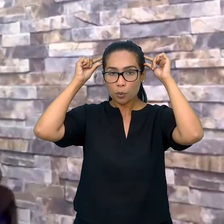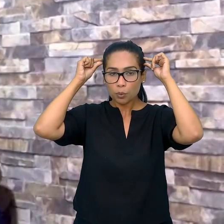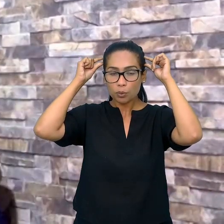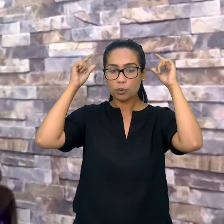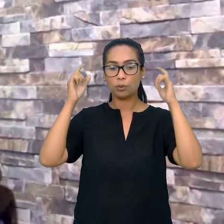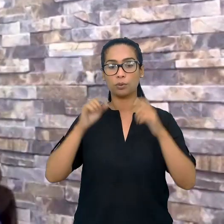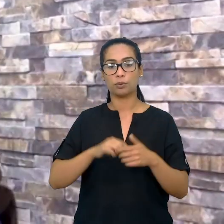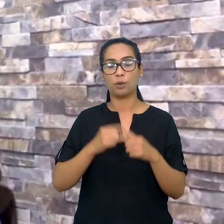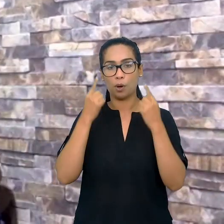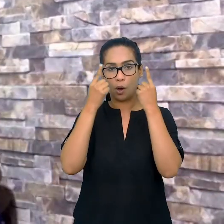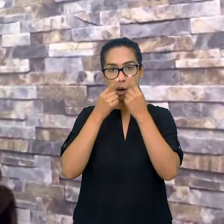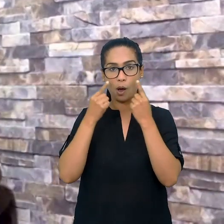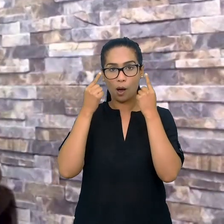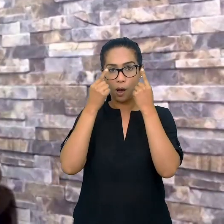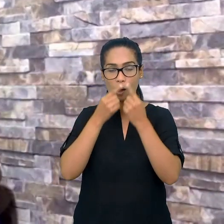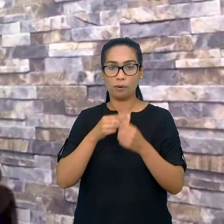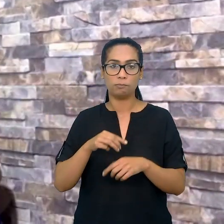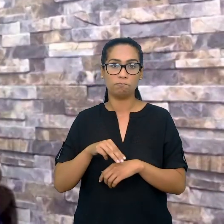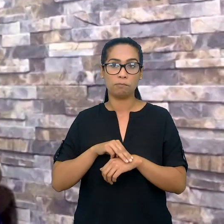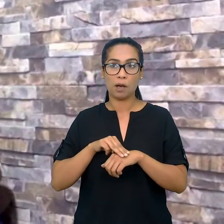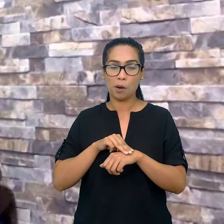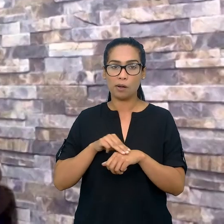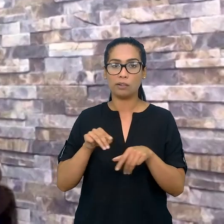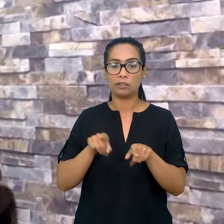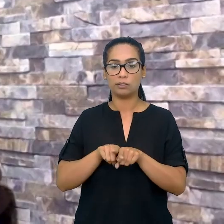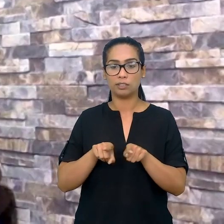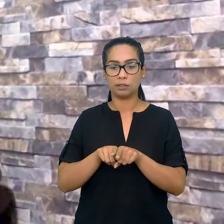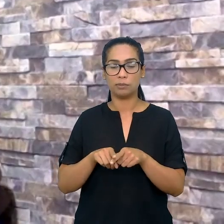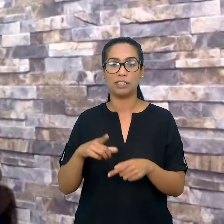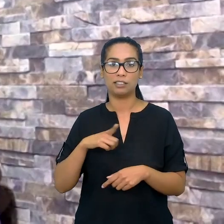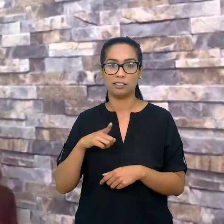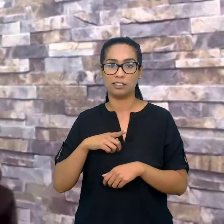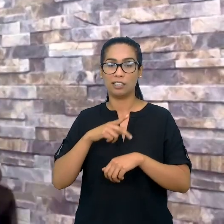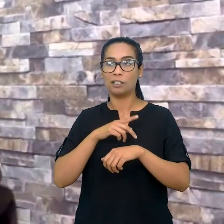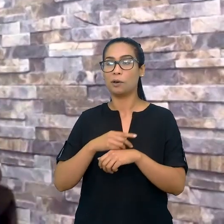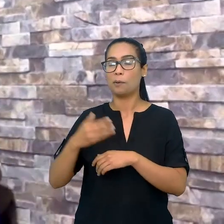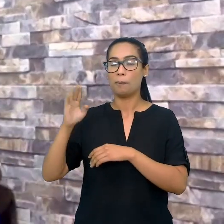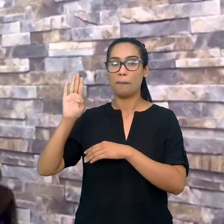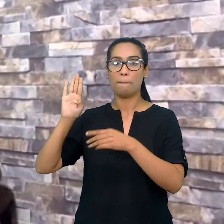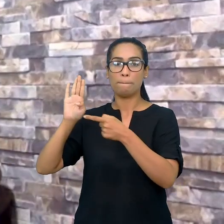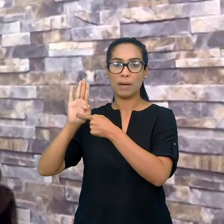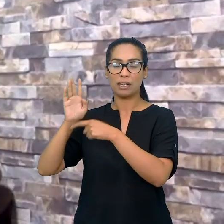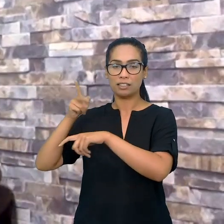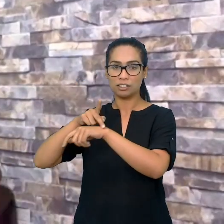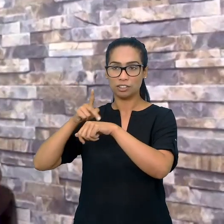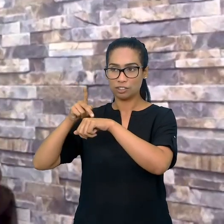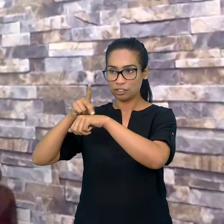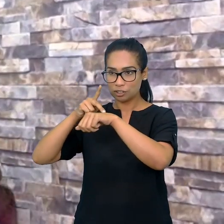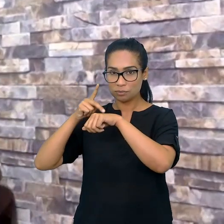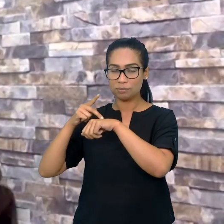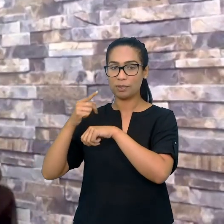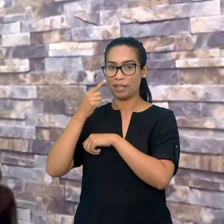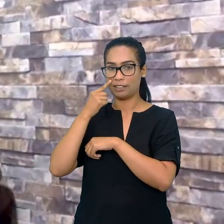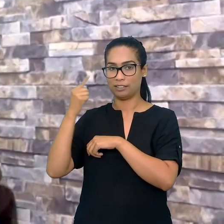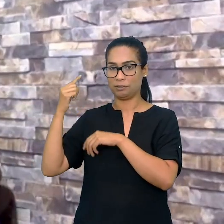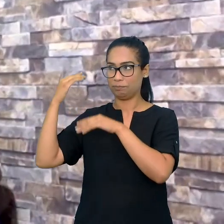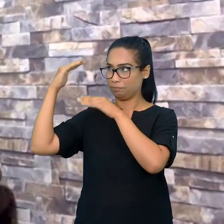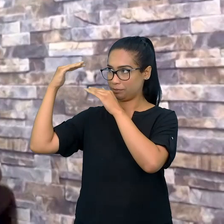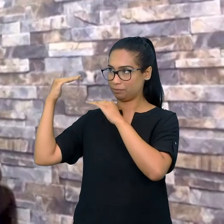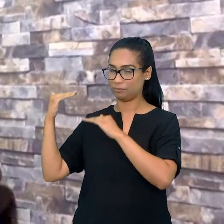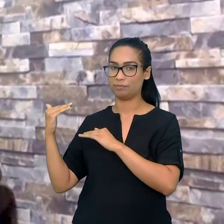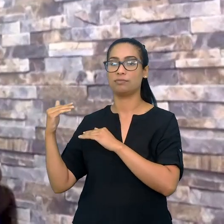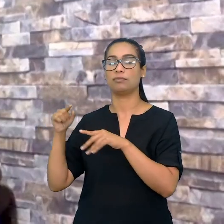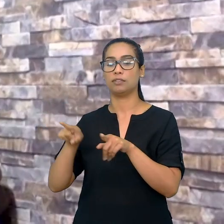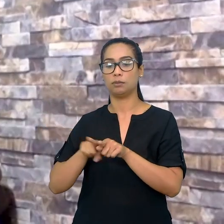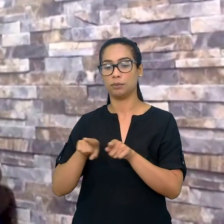mim tem um papel de parede que imita uma parede de tijolos, né? Então, por fim, eu ressalto mais uma vez a minha alegria e satisfação em